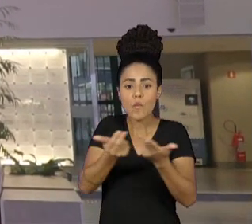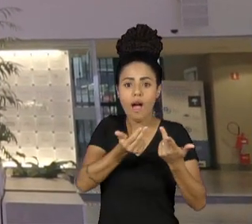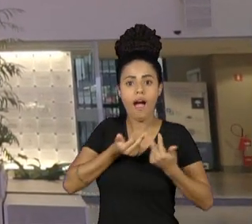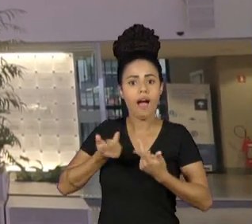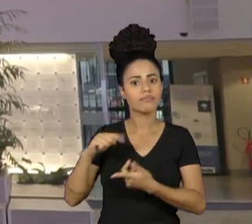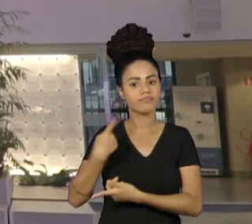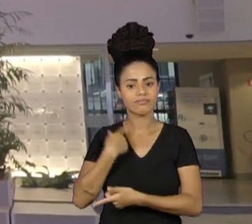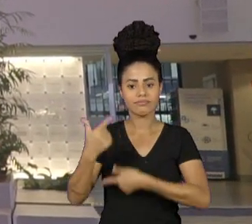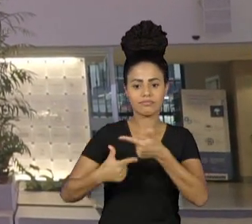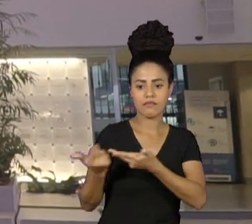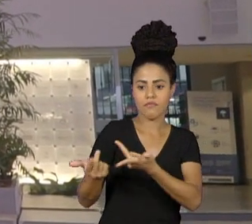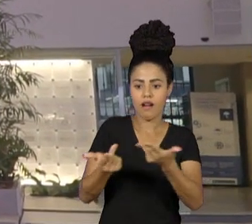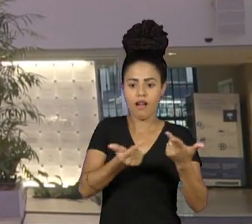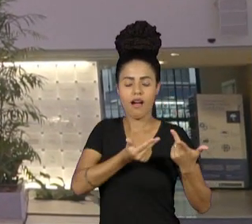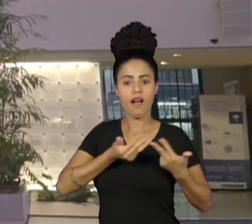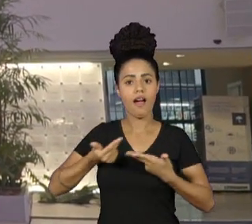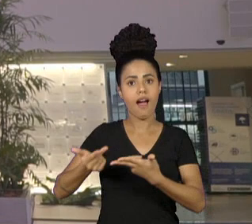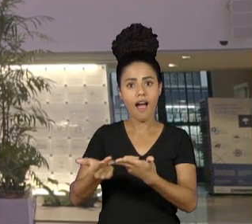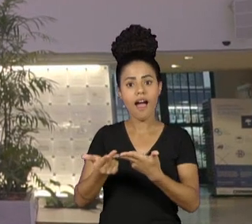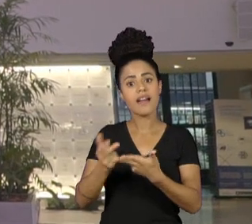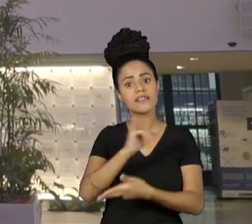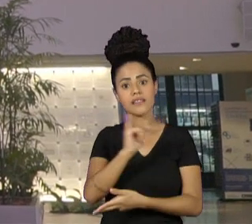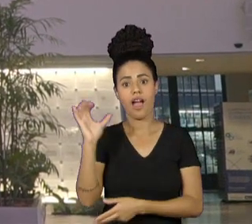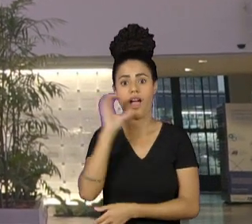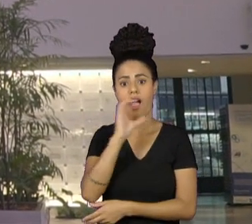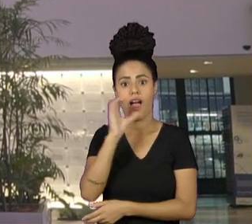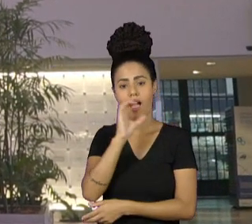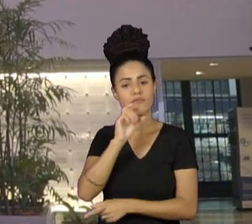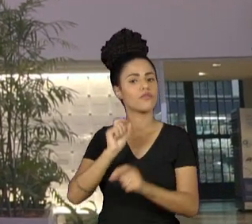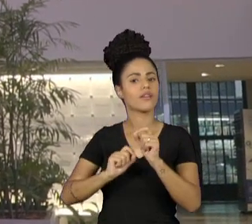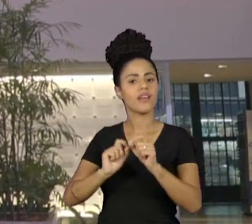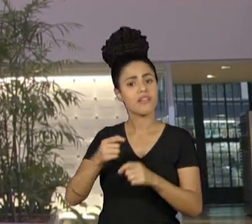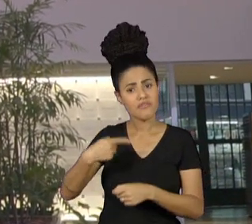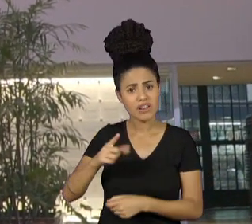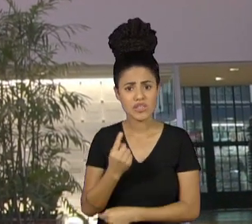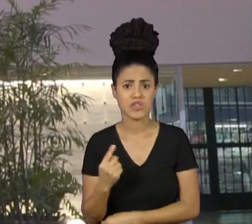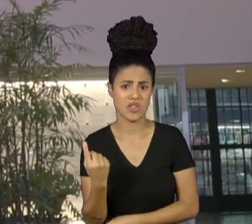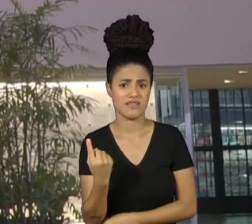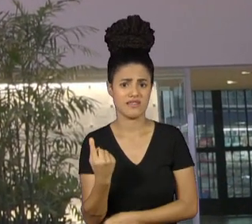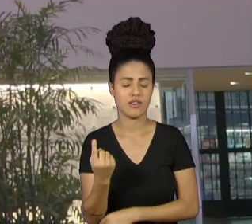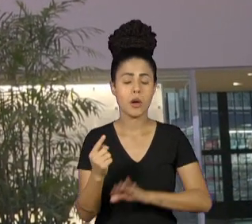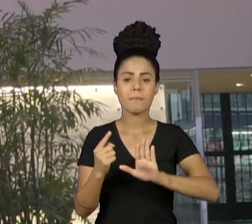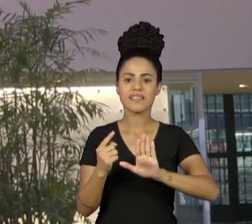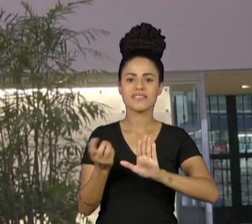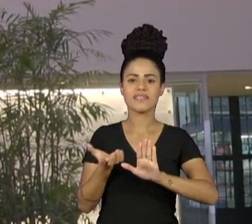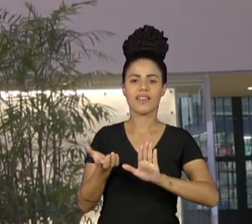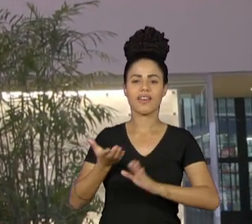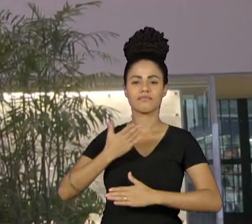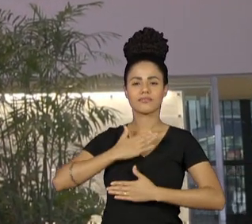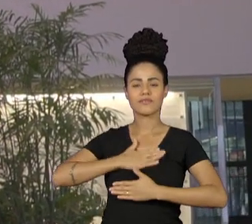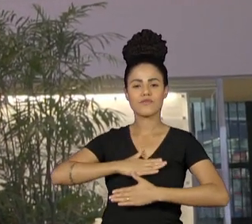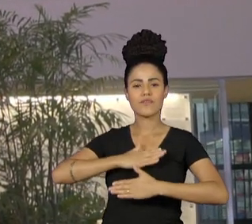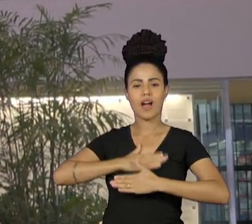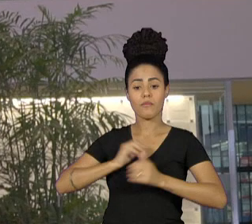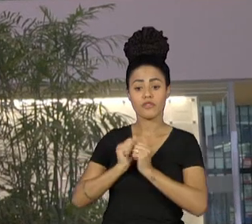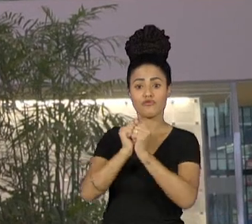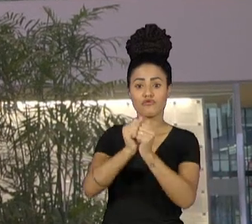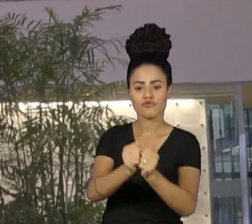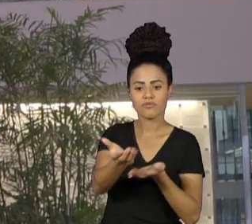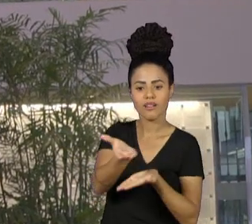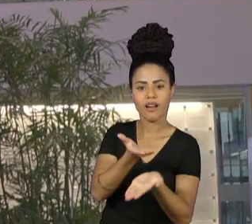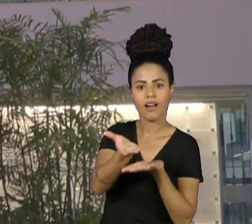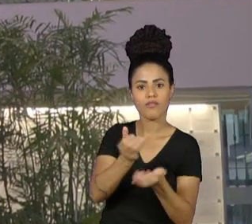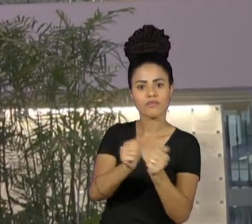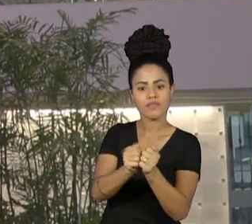um provérbio africano que fala, né? Se quer ir rápido, vá sozinho. Mas se quer ir mais longe, vá em conjunto. Então, é